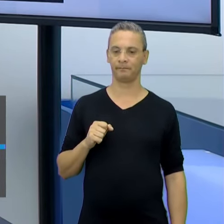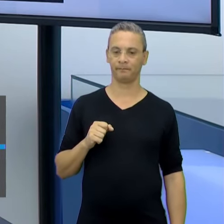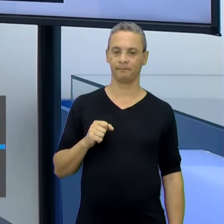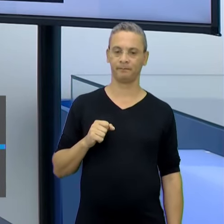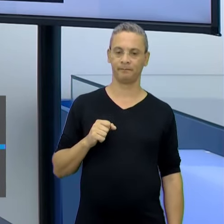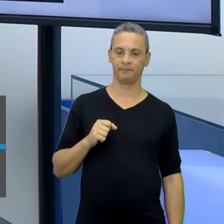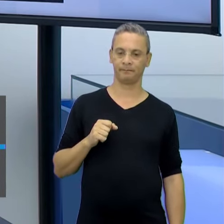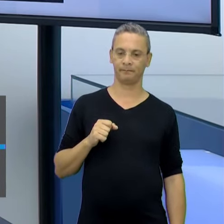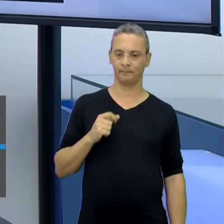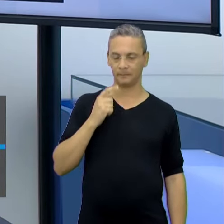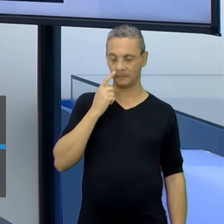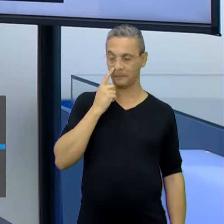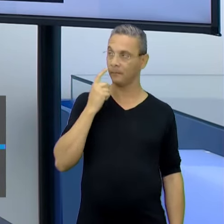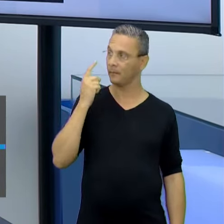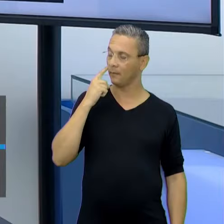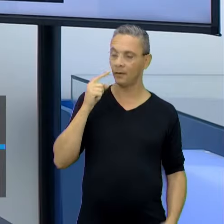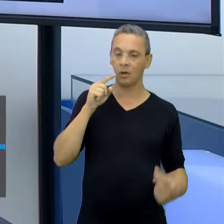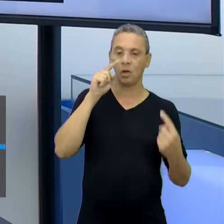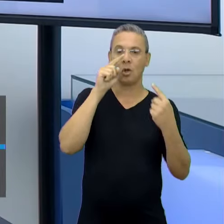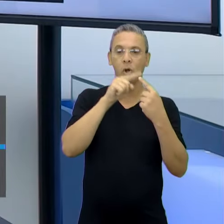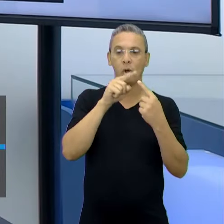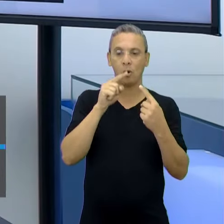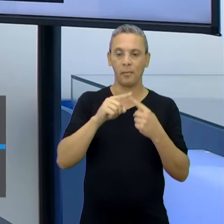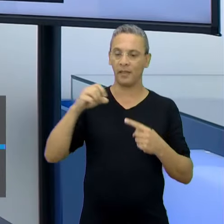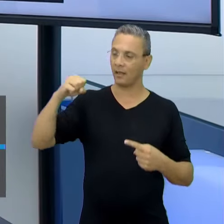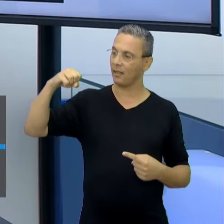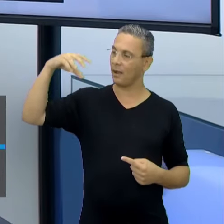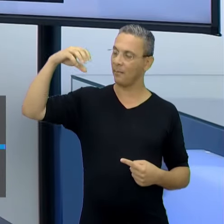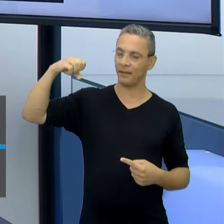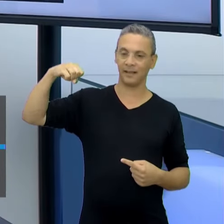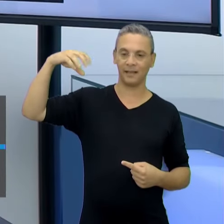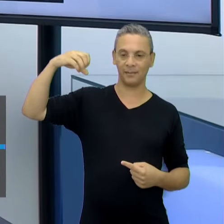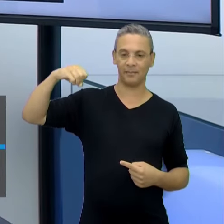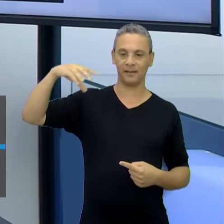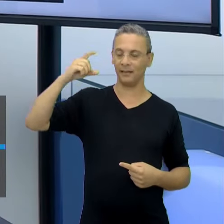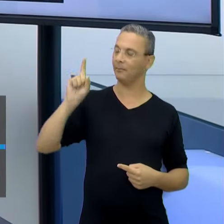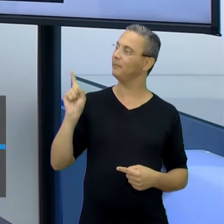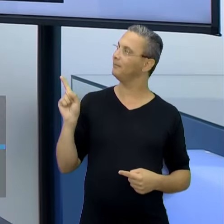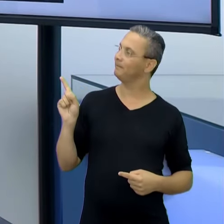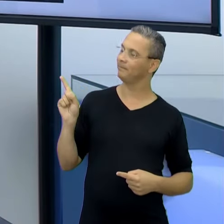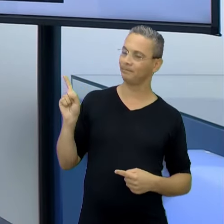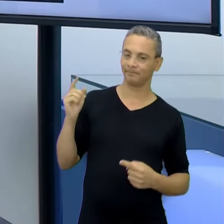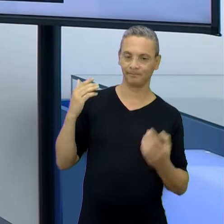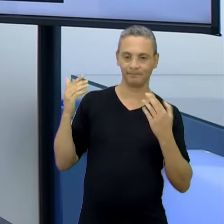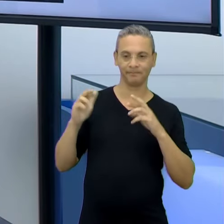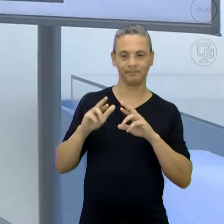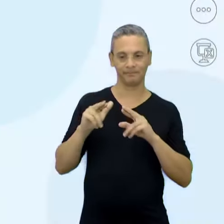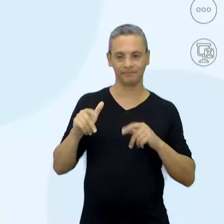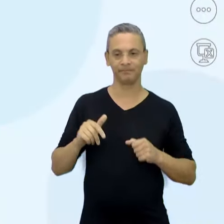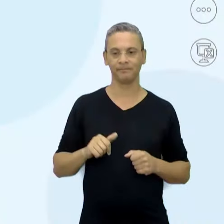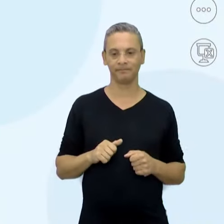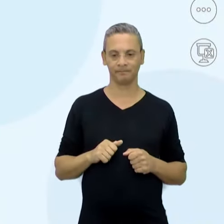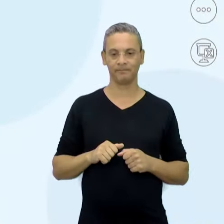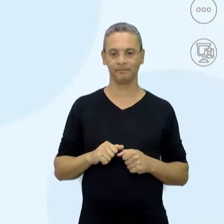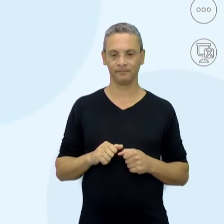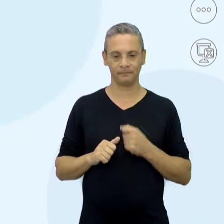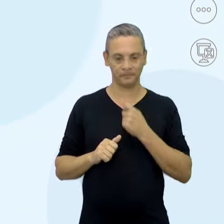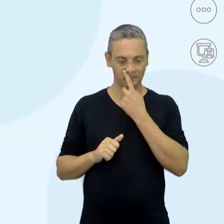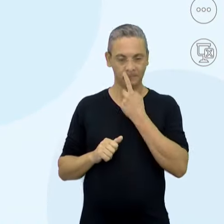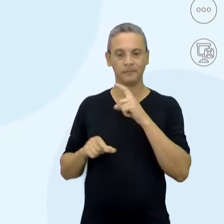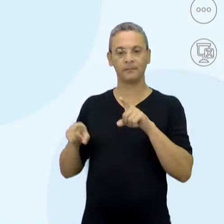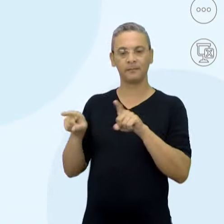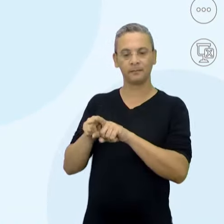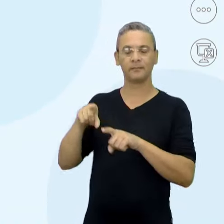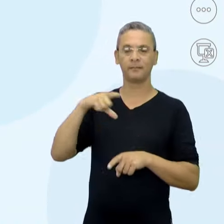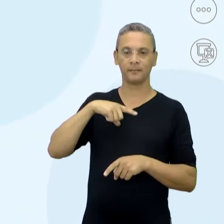só. Combinação com a lâmpada aqui, ó, compacta, tá vendo? Ó? Olha lá que legal, né? A gente